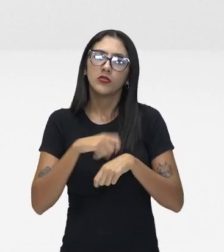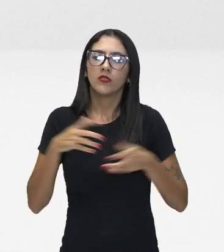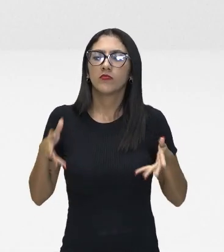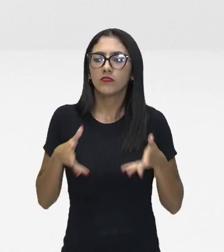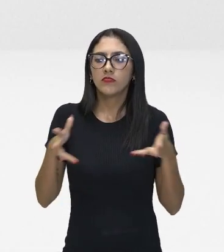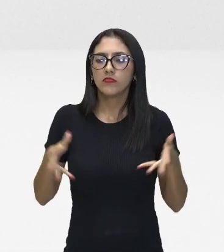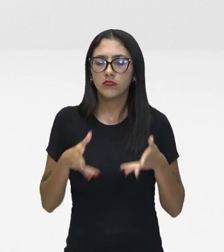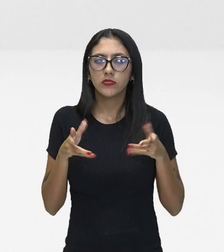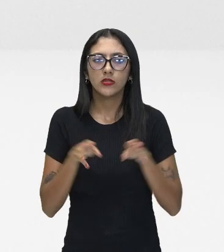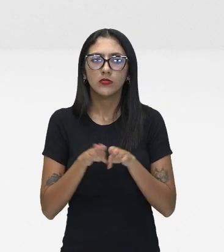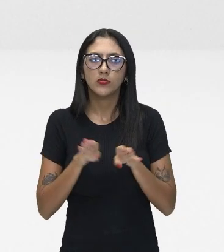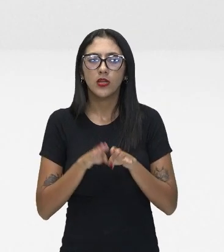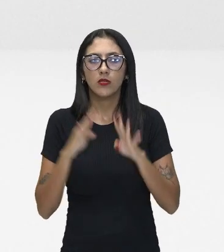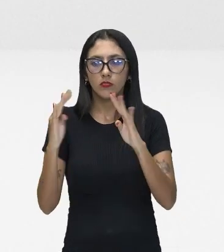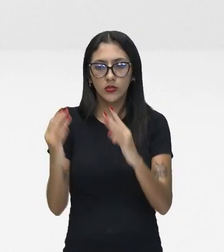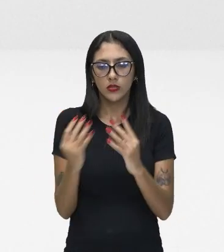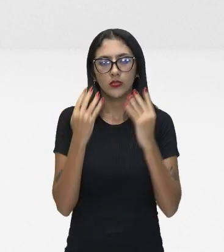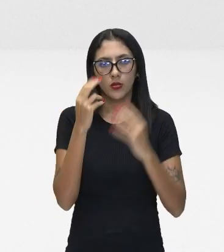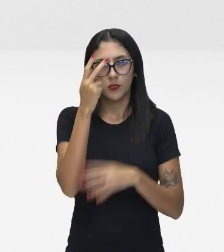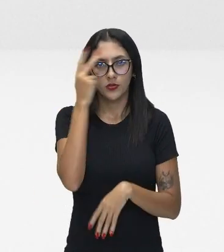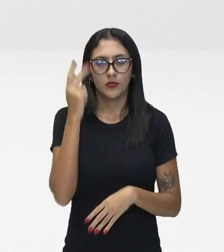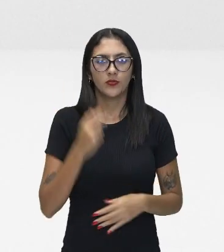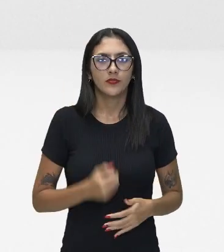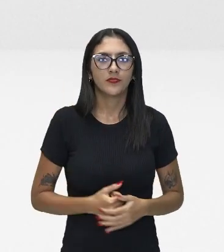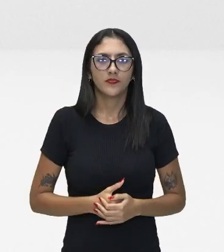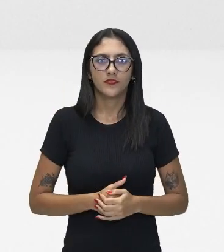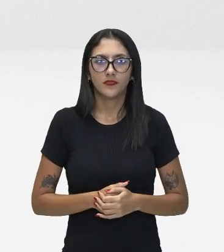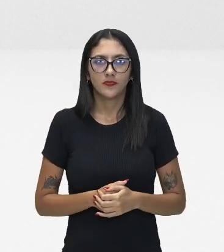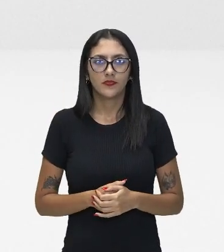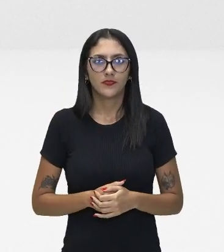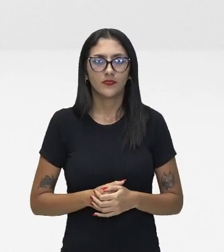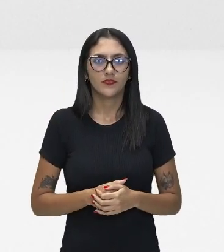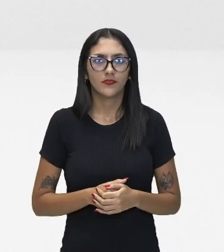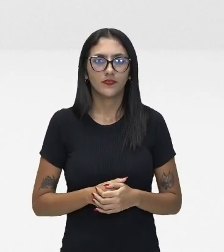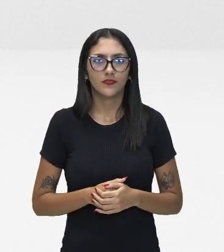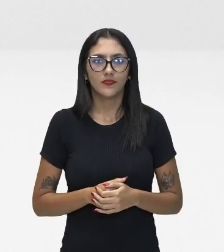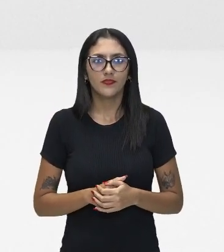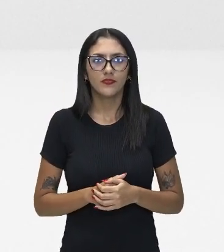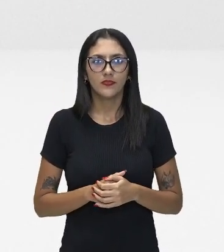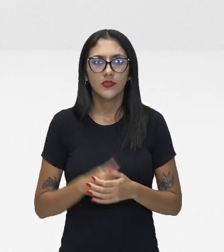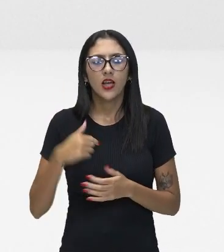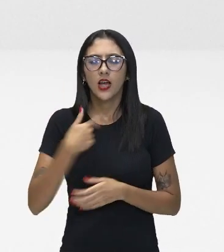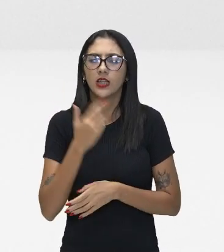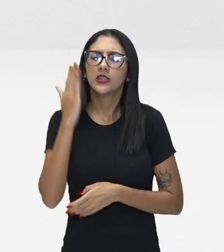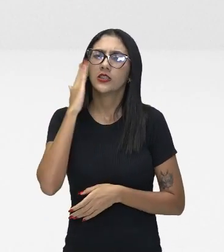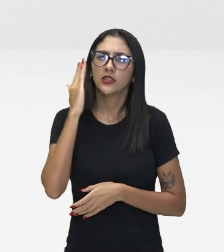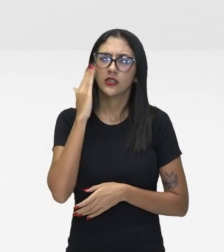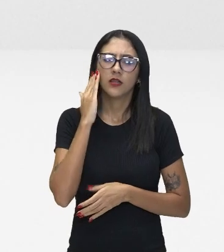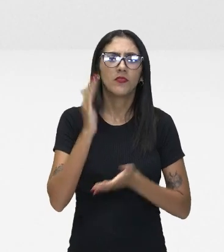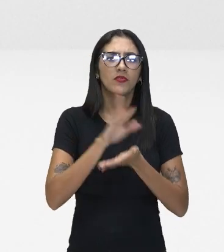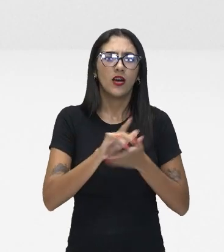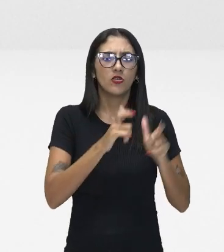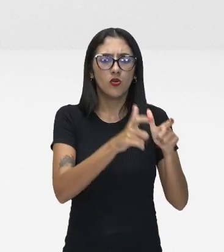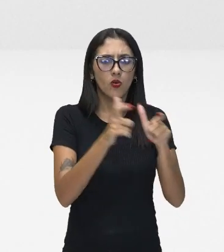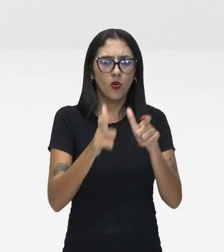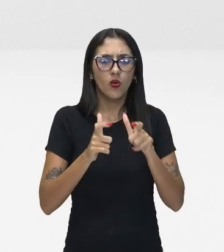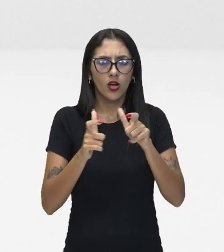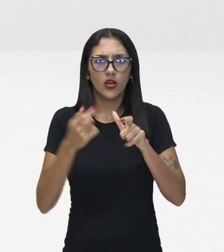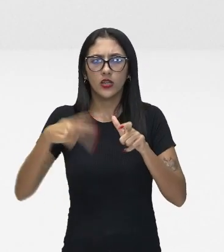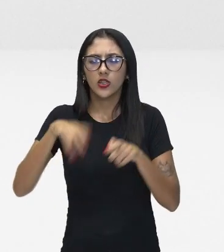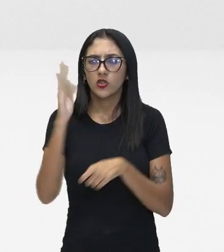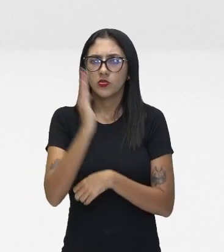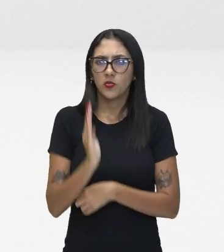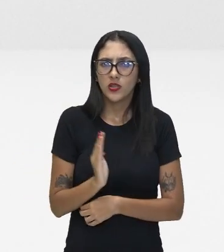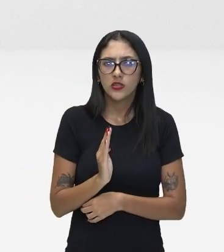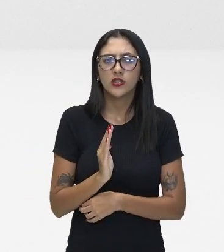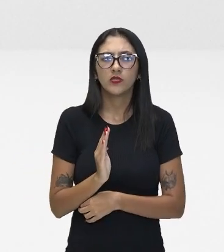clientes também, né? Com certeza. Aproximar, né, os clientes. E nós sabemos assim que existem vários lugares pelo nosso Brasil espalhados